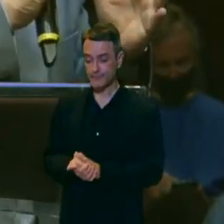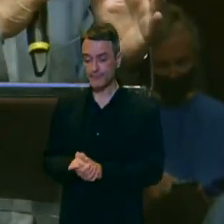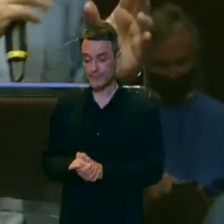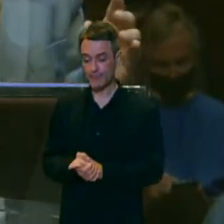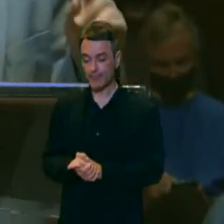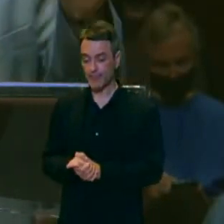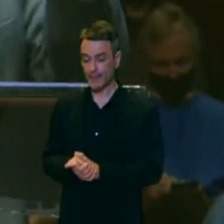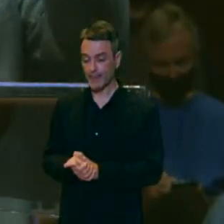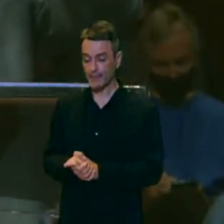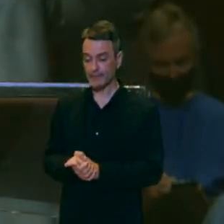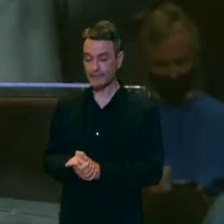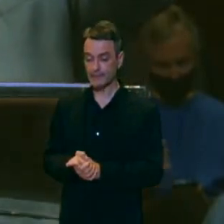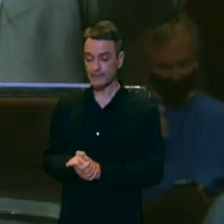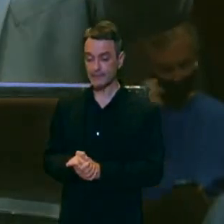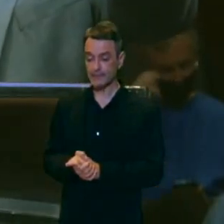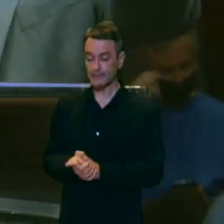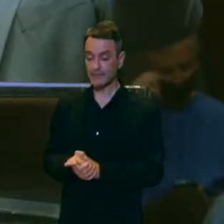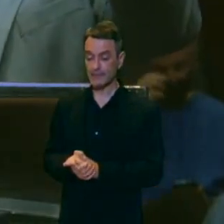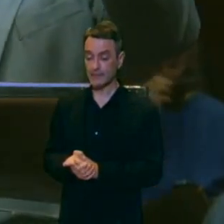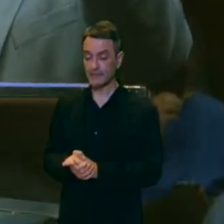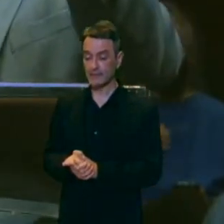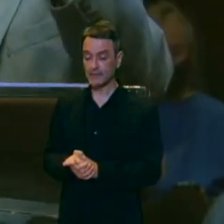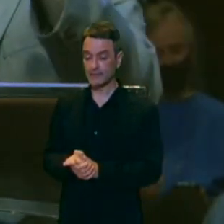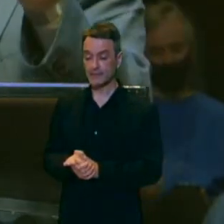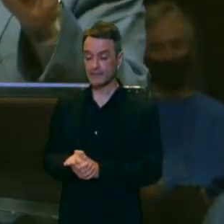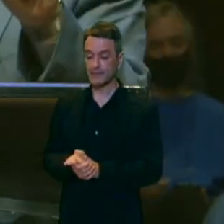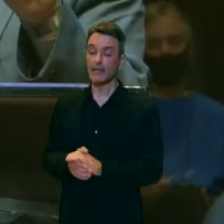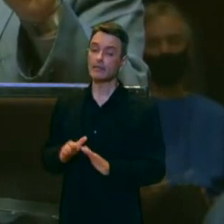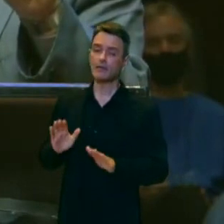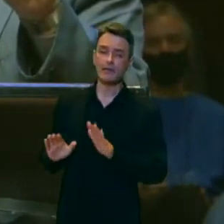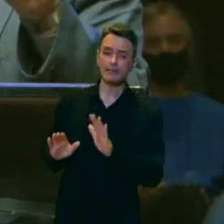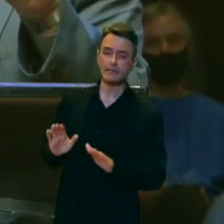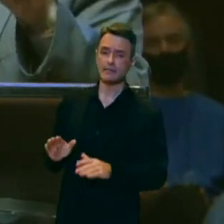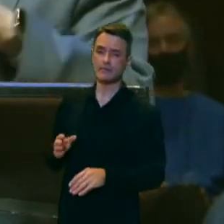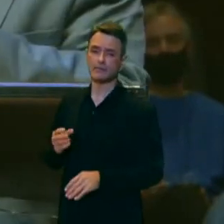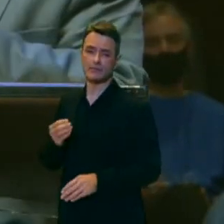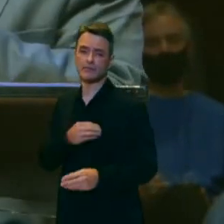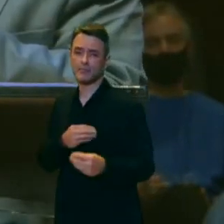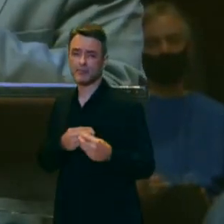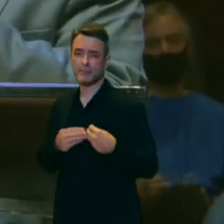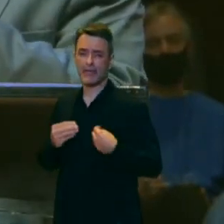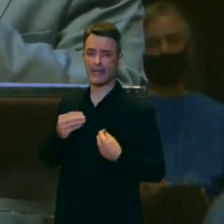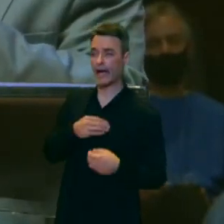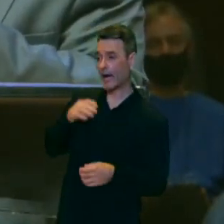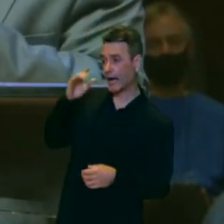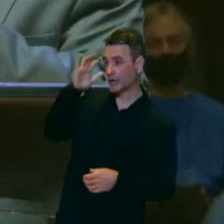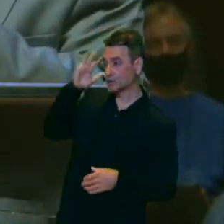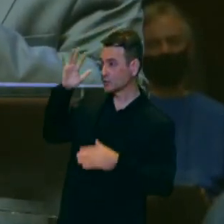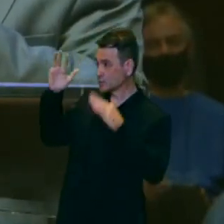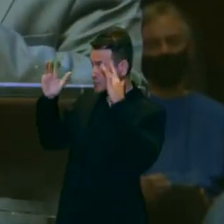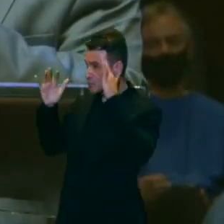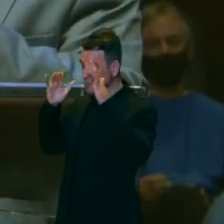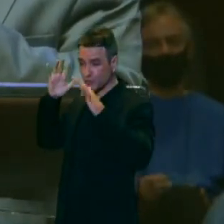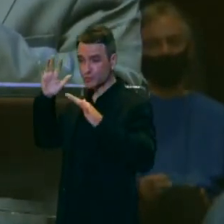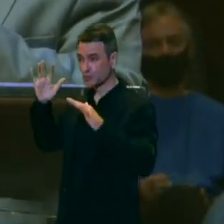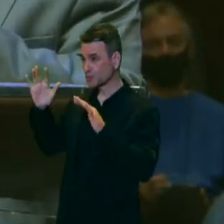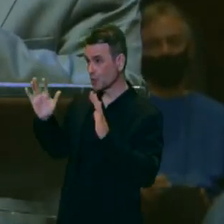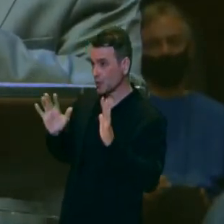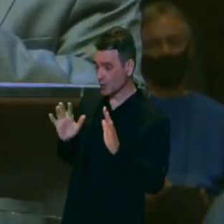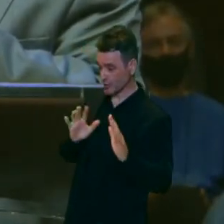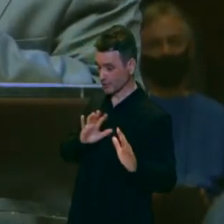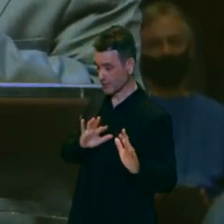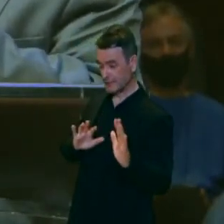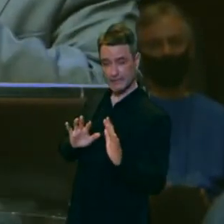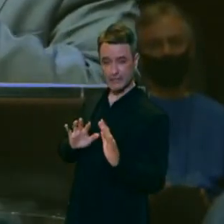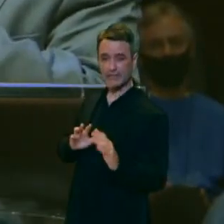compatibilizavam os sonhos e os pecados. Por que eles ouviam as vozes